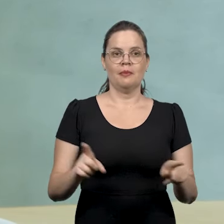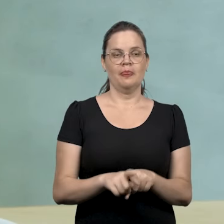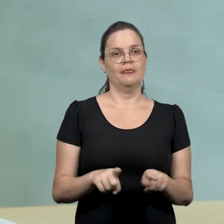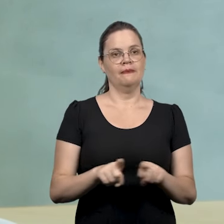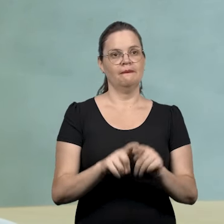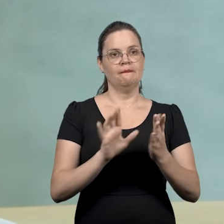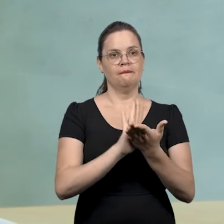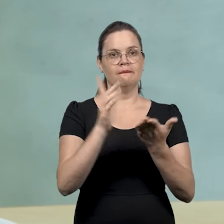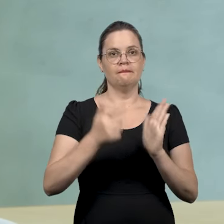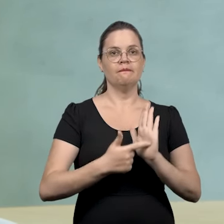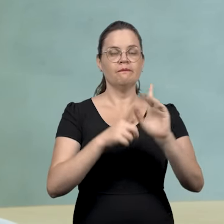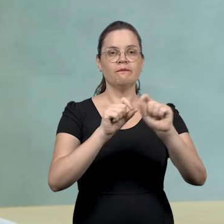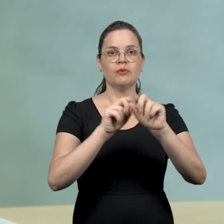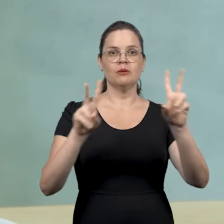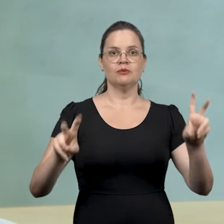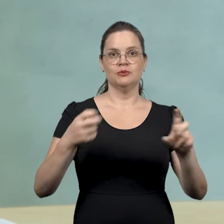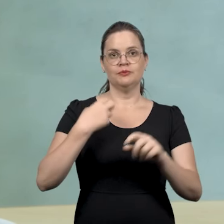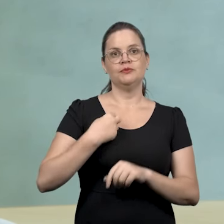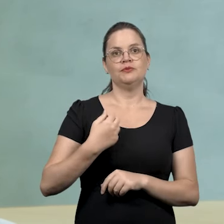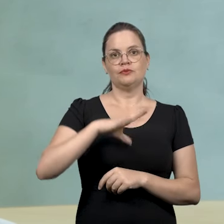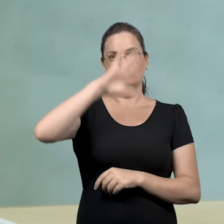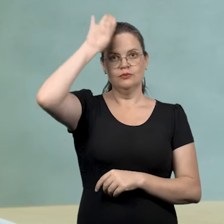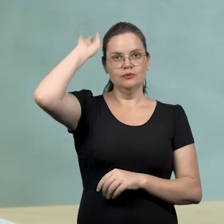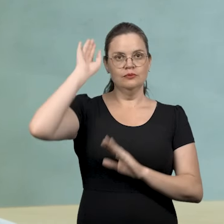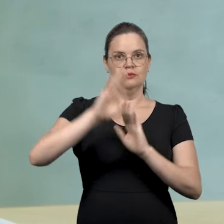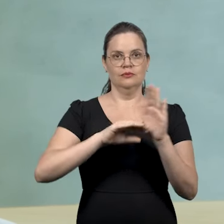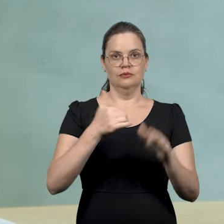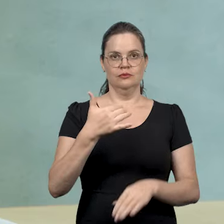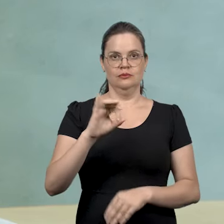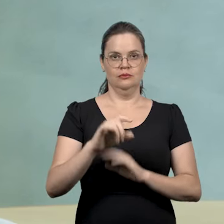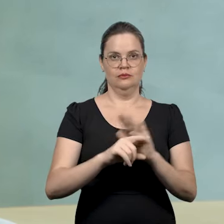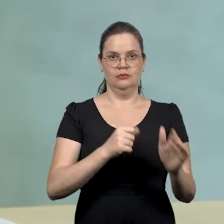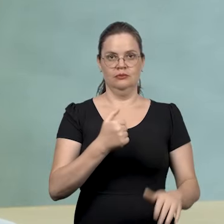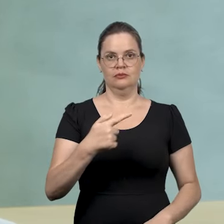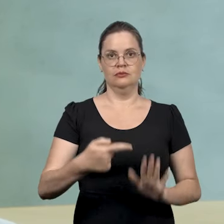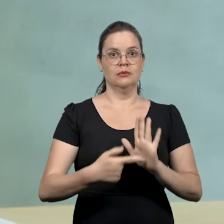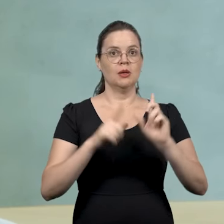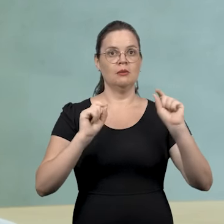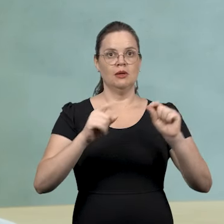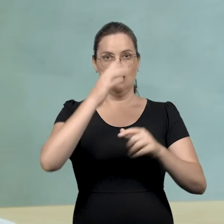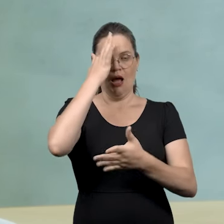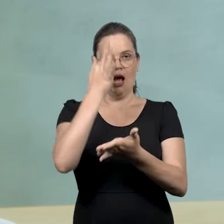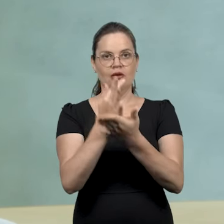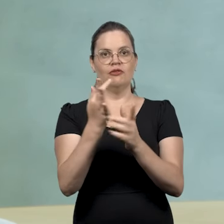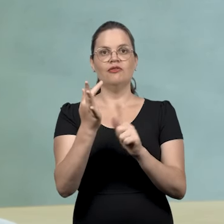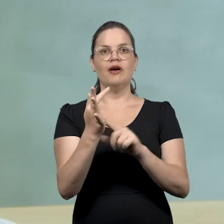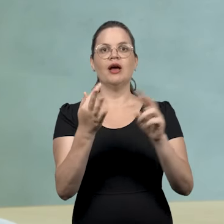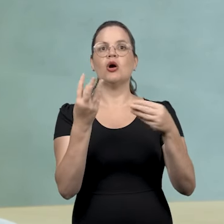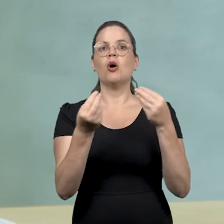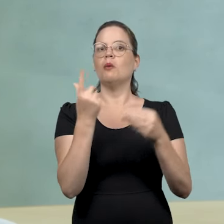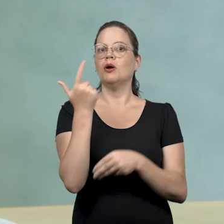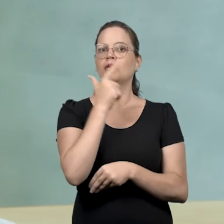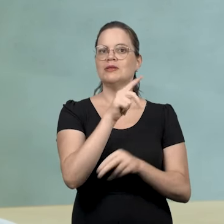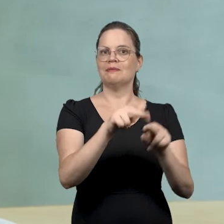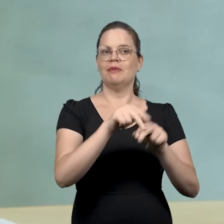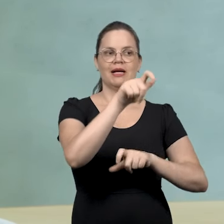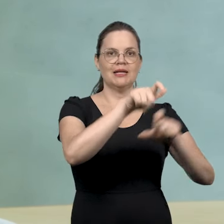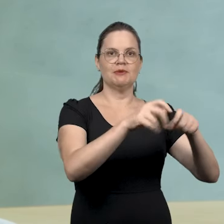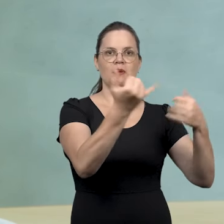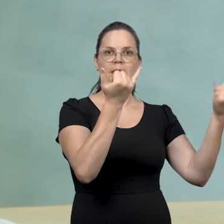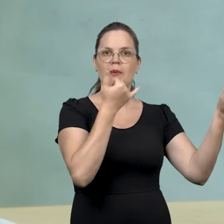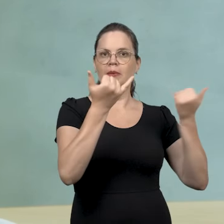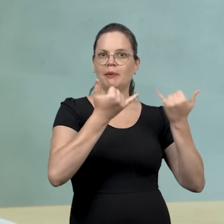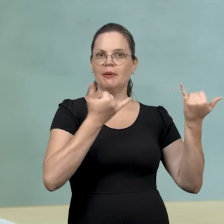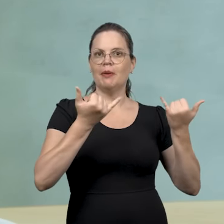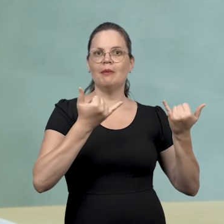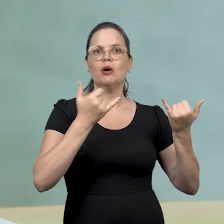menciona no livro de Romanos, capítulo 10, verso 17, né? Que a fé, ela vem pelo ouvir. Pelo ouvir de quê? O ouvir da palavra de